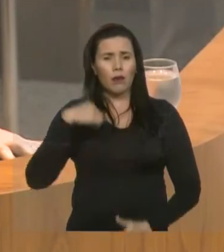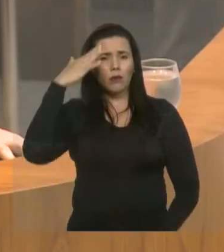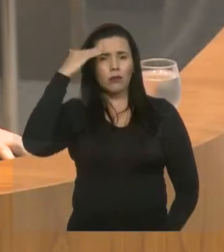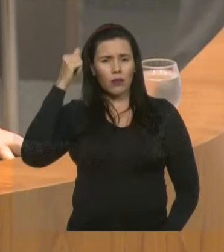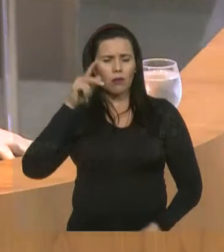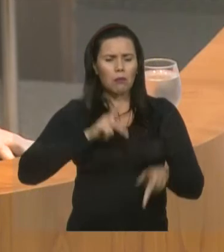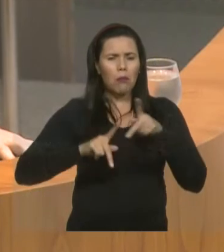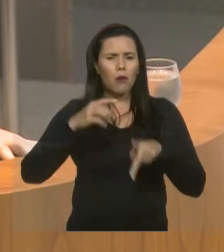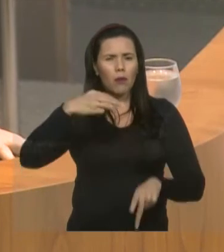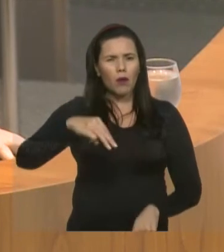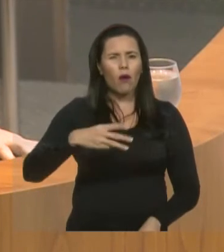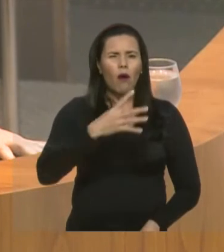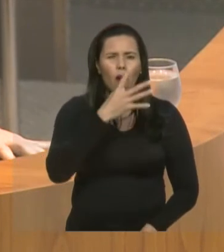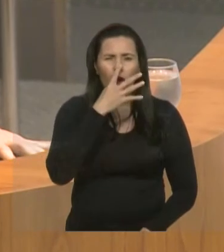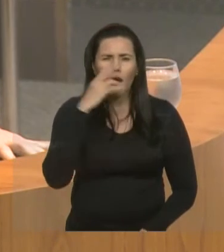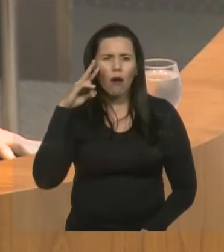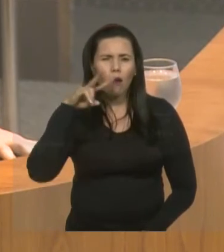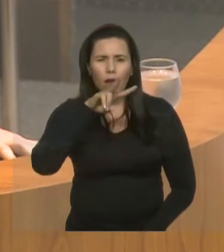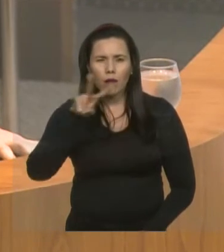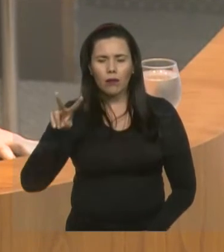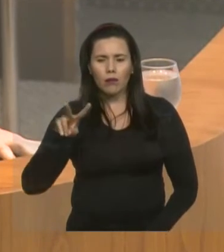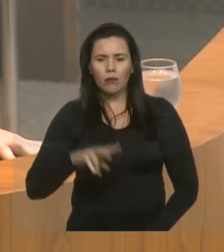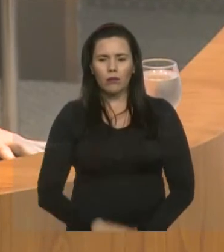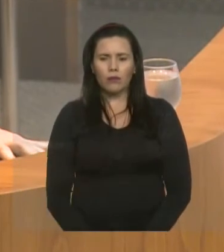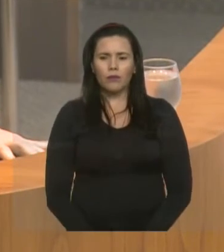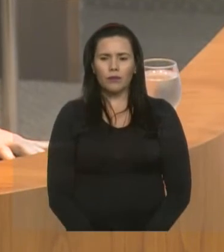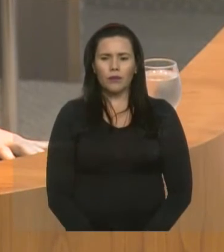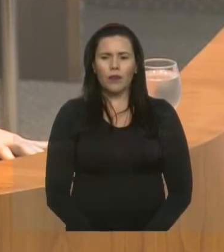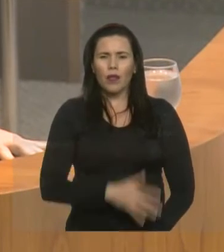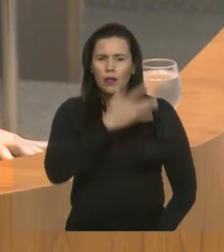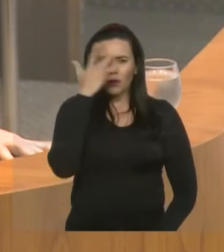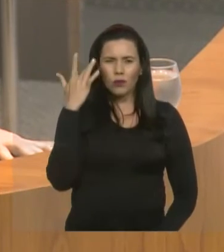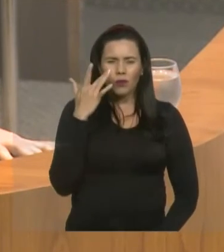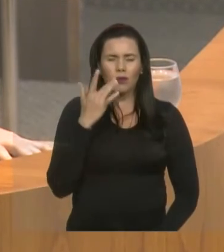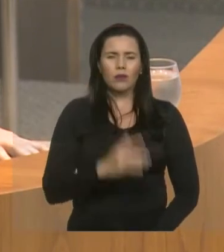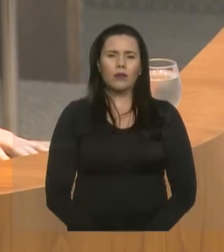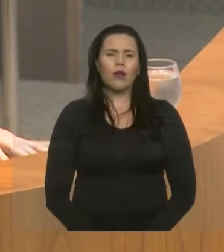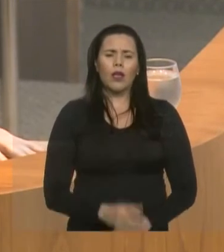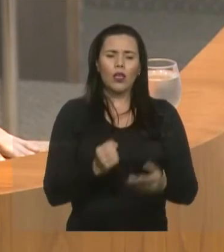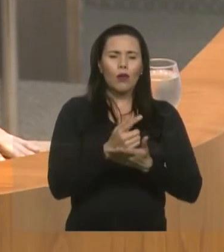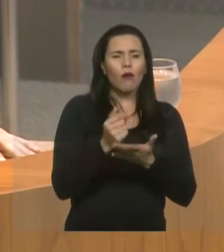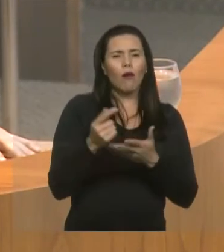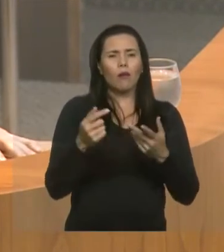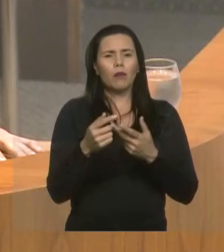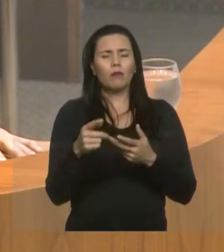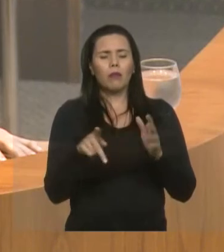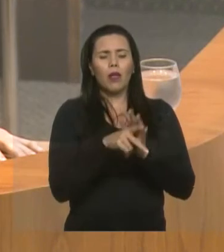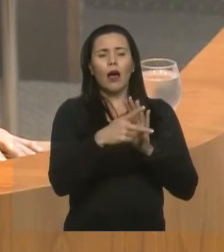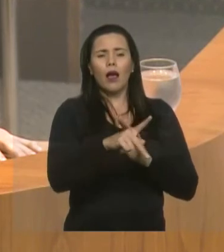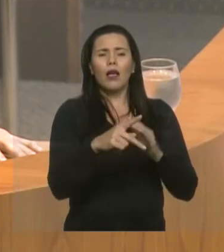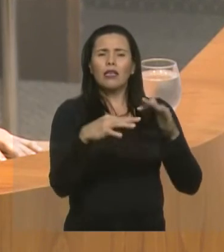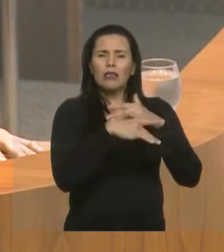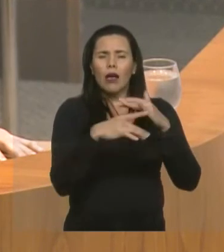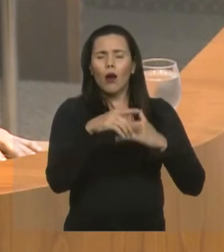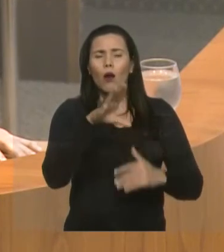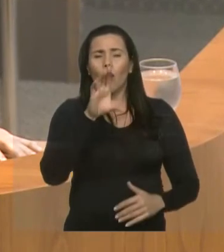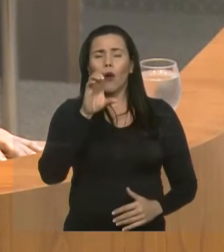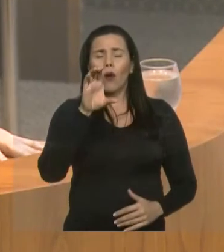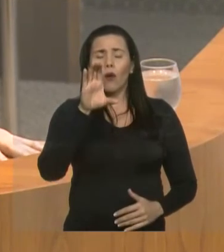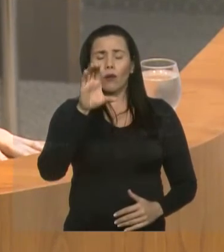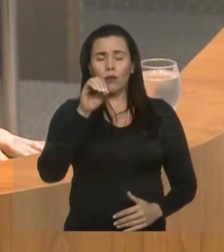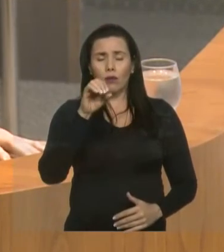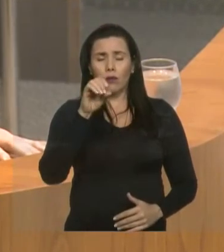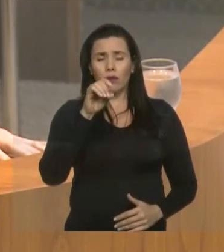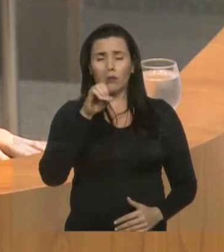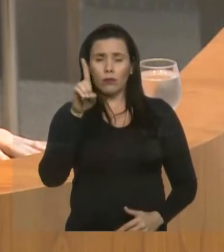saberão. Consumidor de Codó, eu peço desculpas a eles. O consumidor do